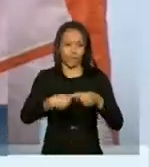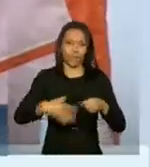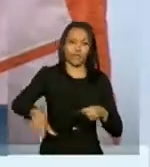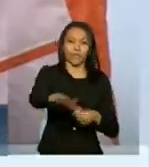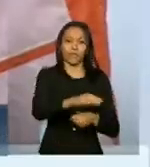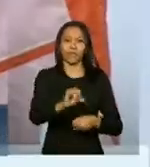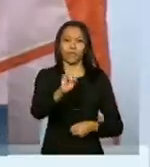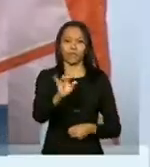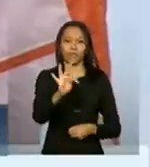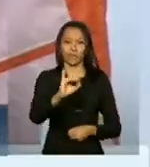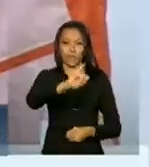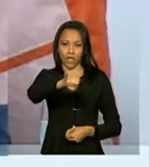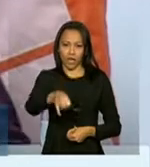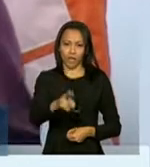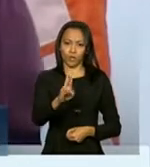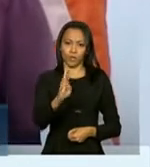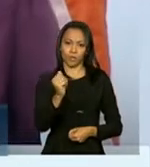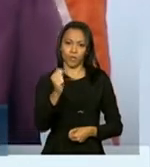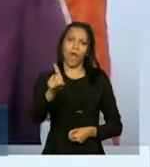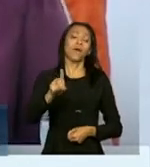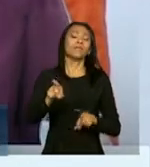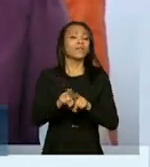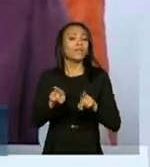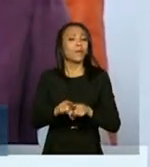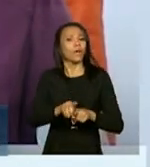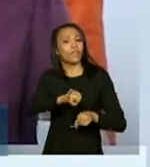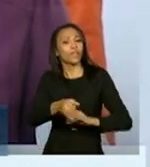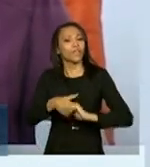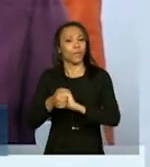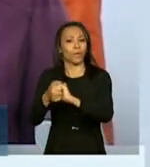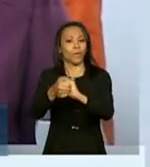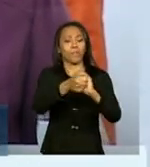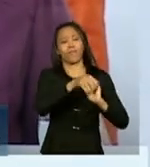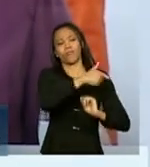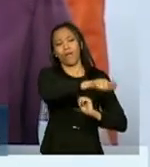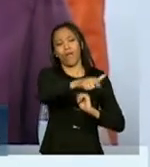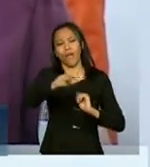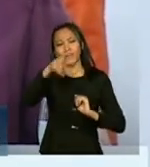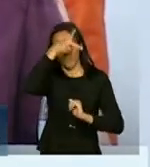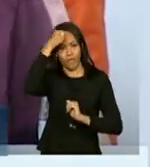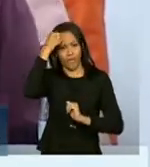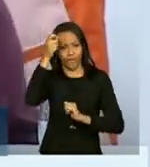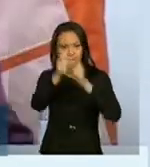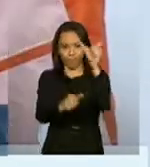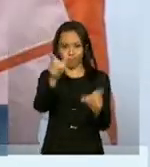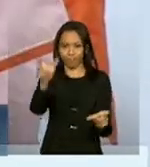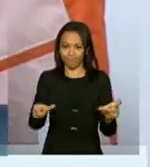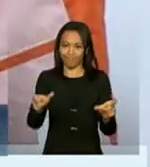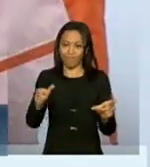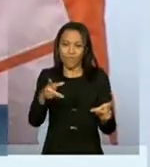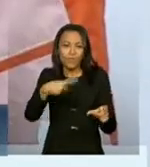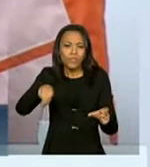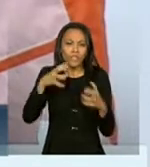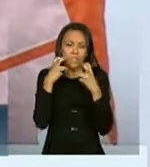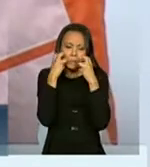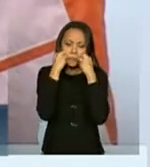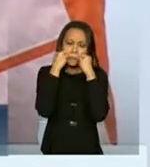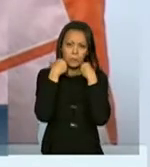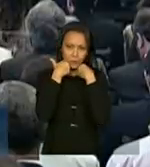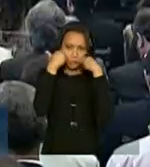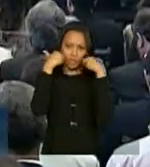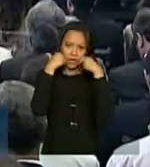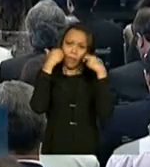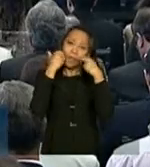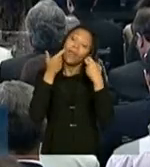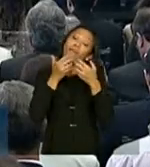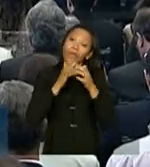por intermédio de quem cumprimento todos os prefeitos da região. E, prefeito, não se acanhe, A prática